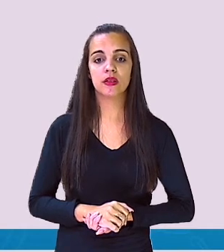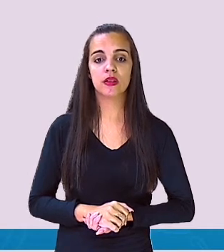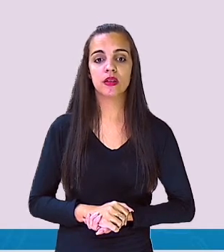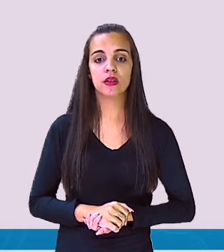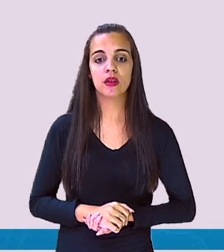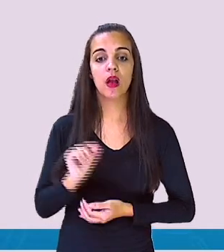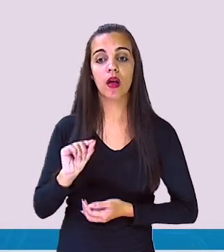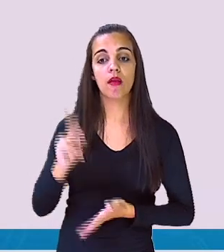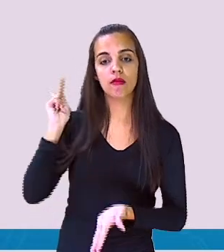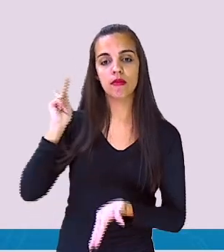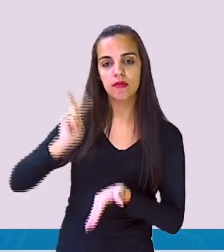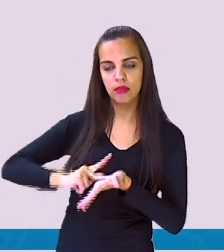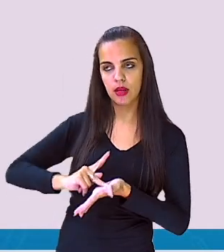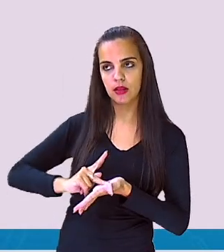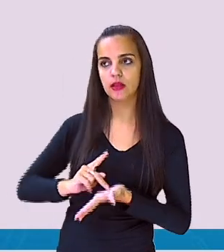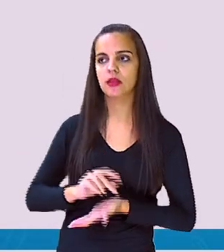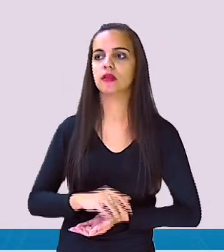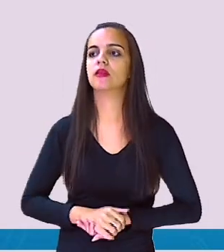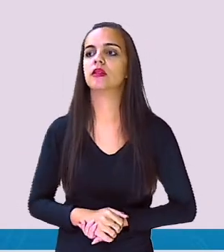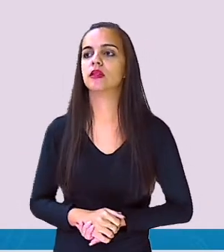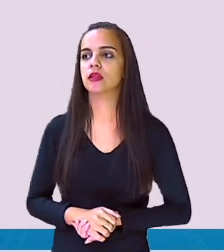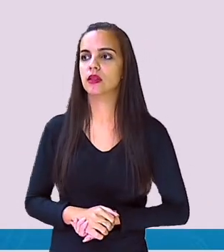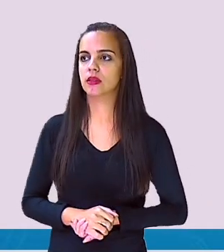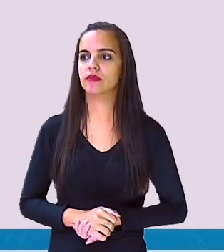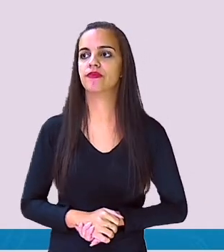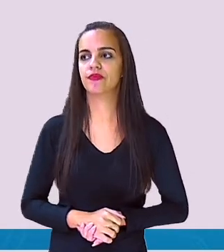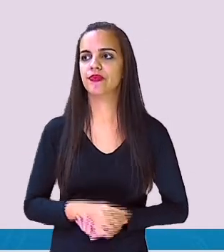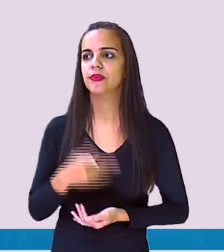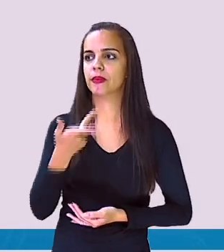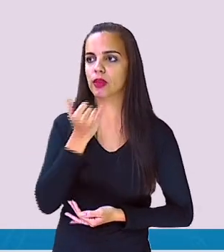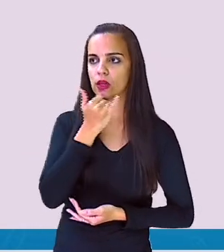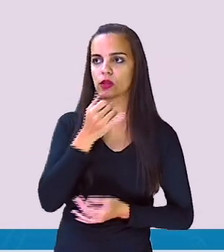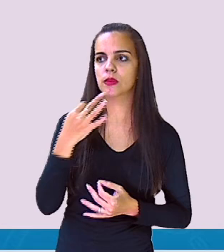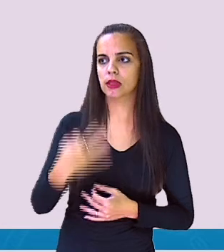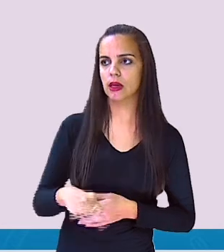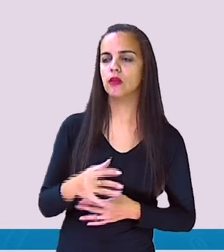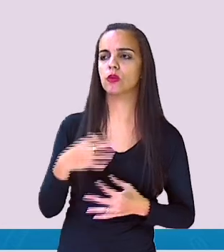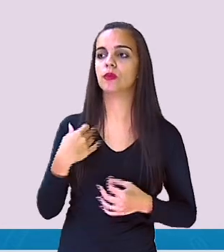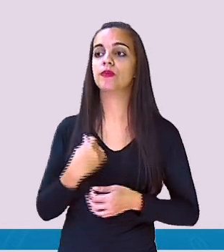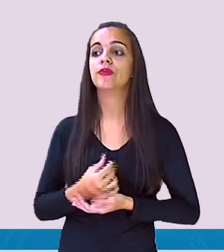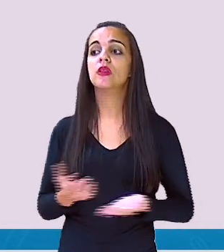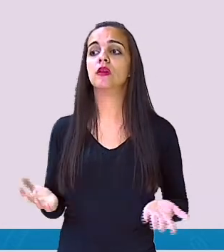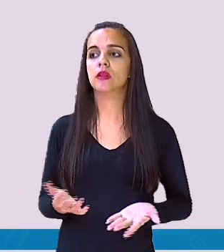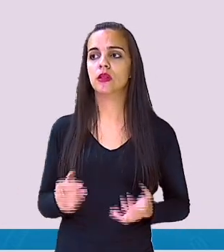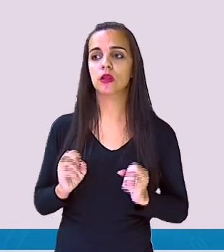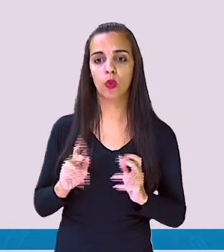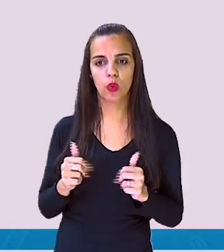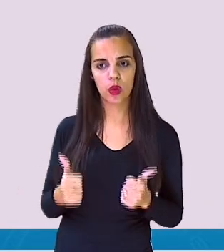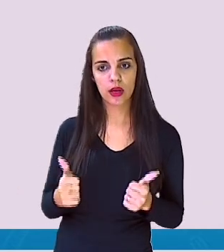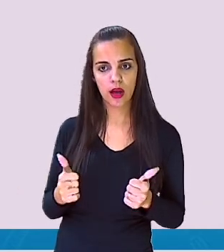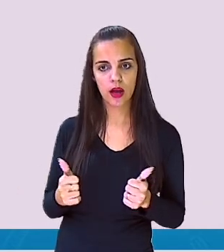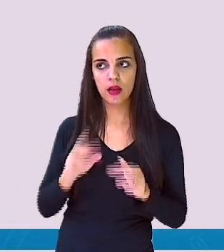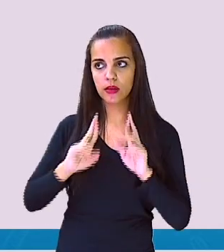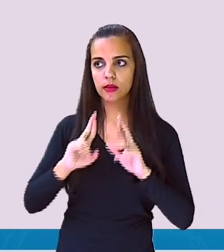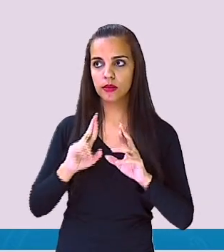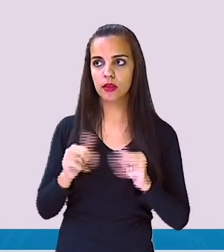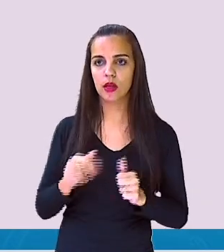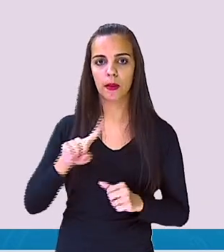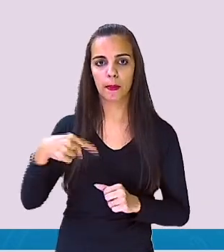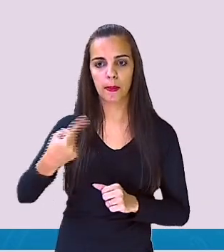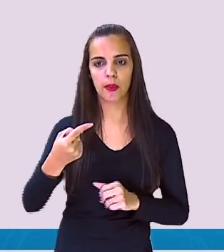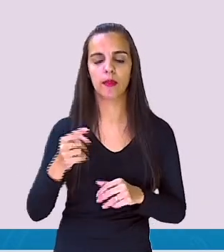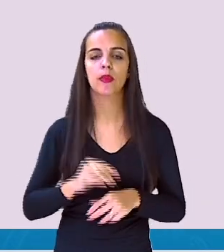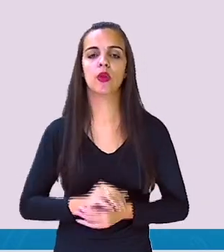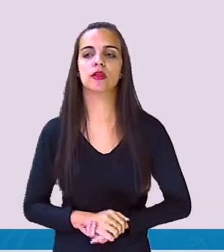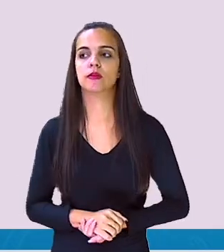os verbos impessoais. São aqueles verbos que não têm pessoa, não é mesmo? Essa, tudo ok, certo? Vamos para a